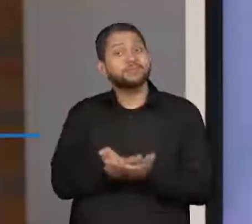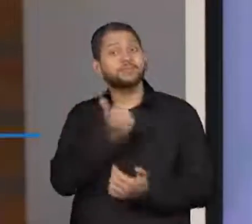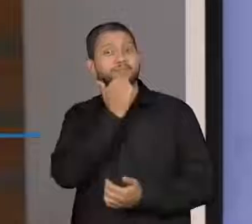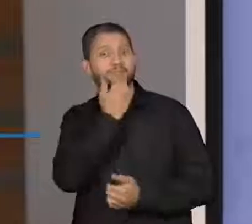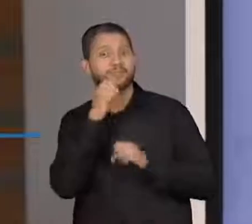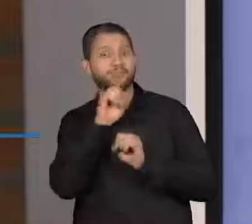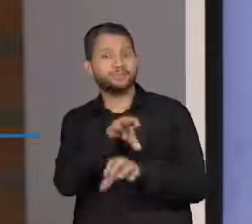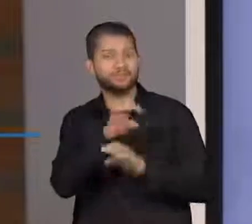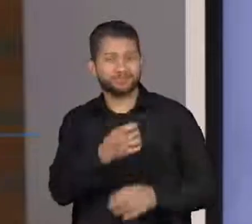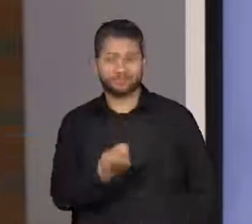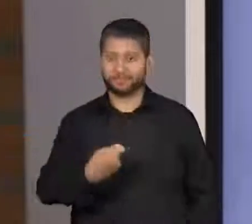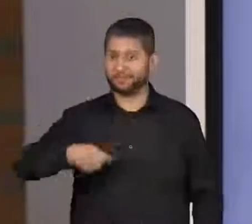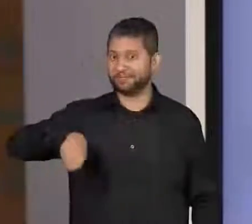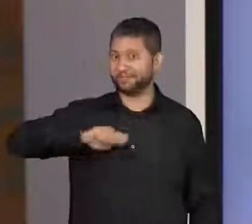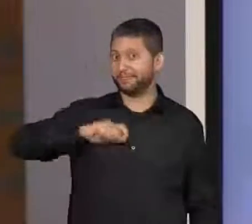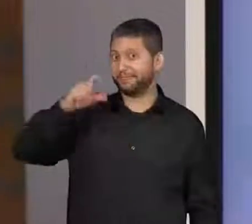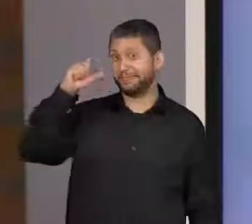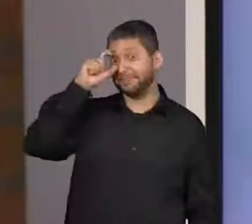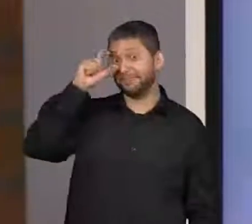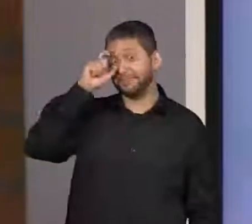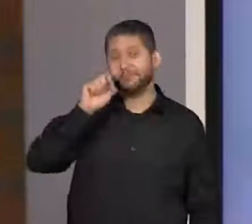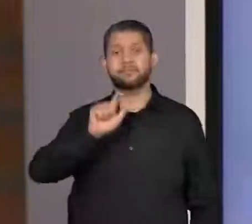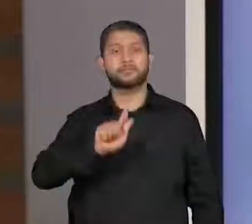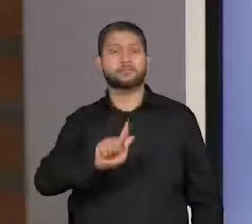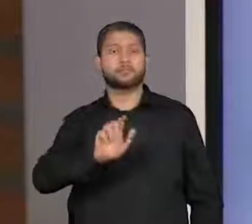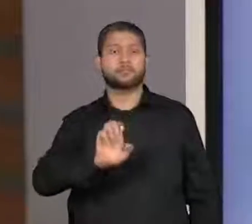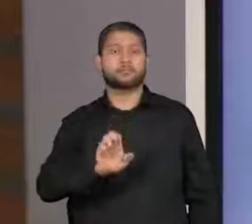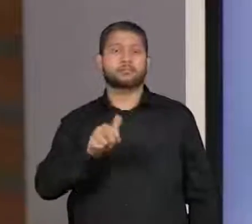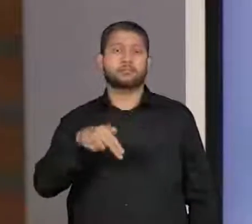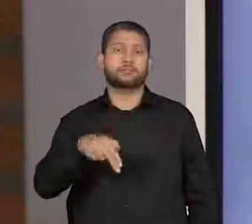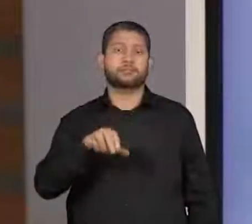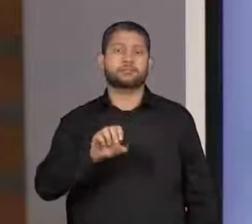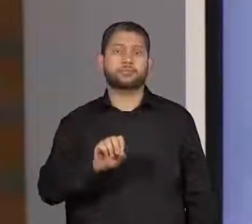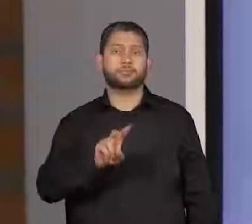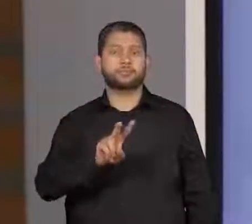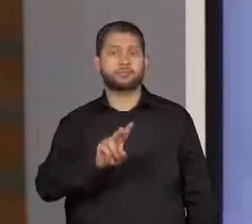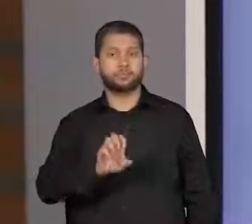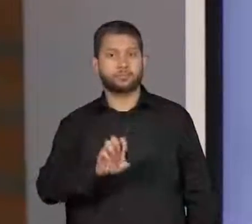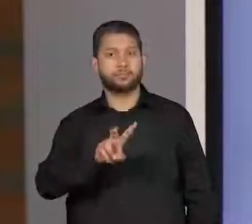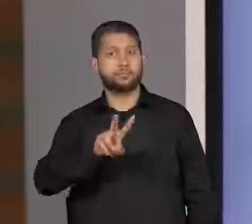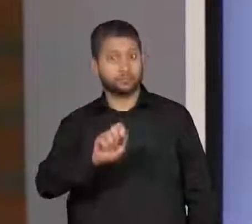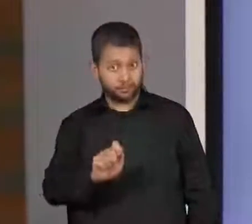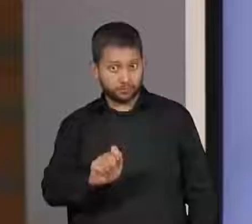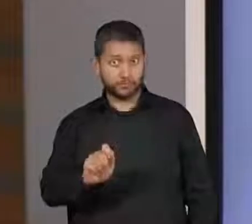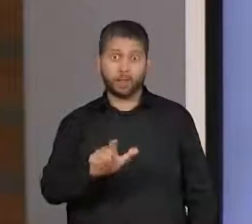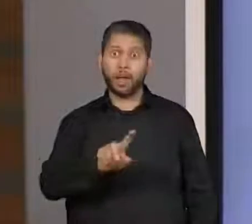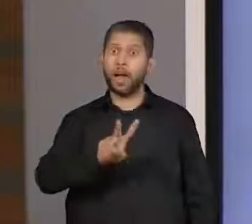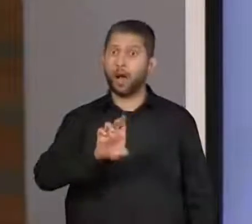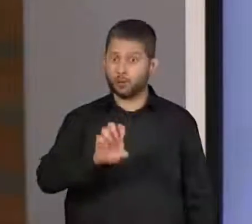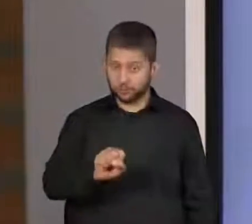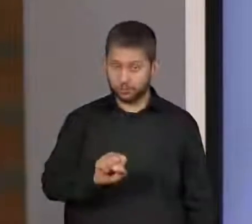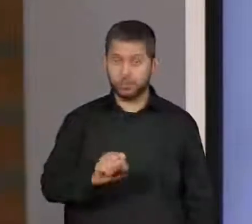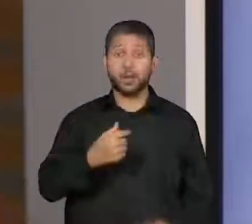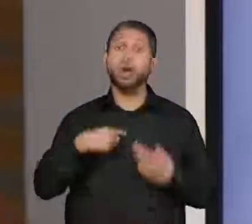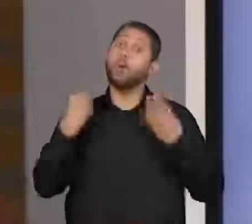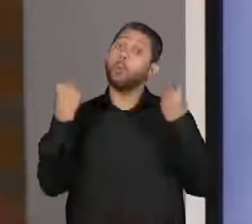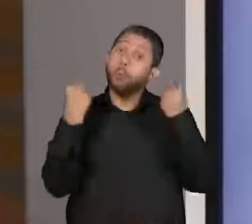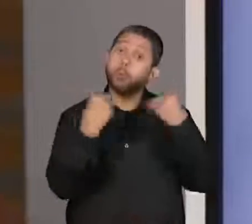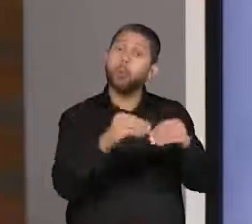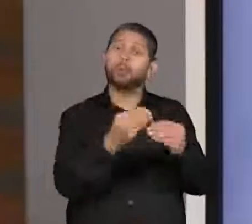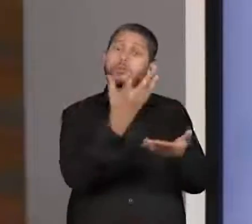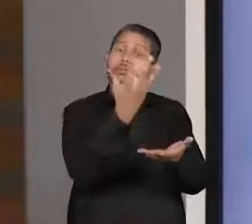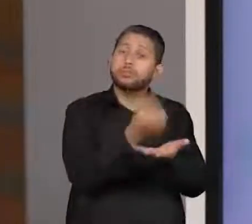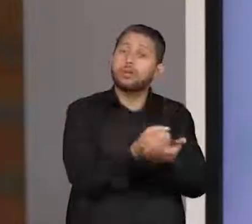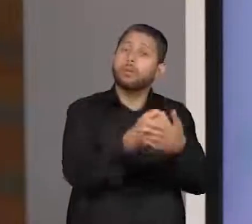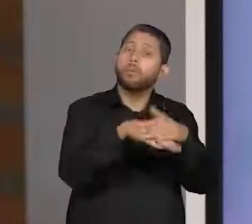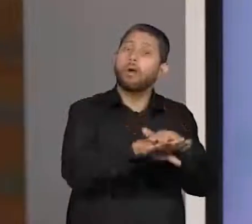Alves e todos vocês são muito bem-vindos a essa aula que foi preparada com muito carinho e disponibilizada aqui no repositório para